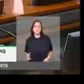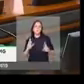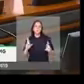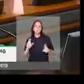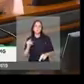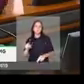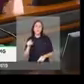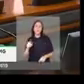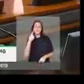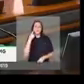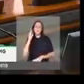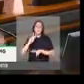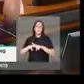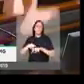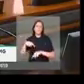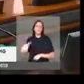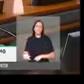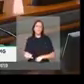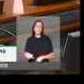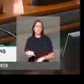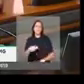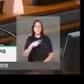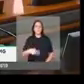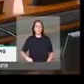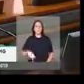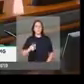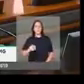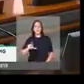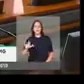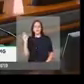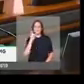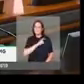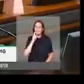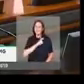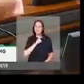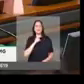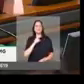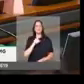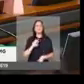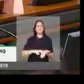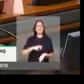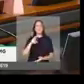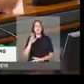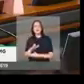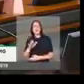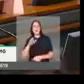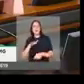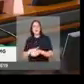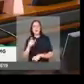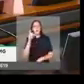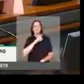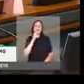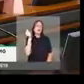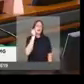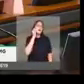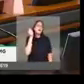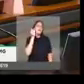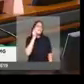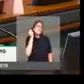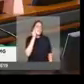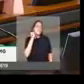anteceda sua prisão e o presidente da vale mente mente de dia mente de tarde mente de noite tem a cara de pau